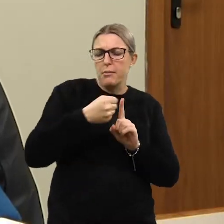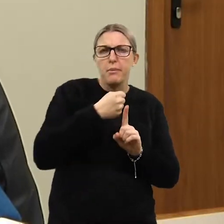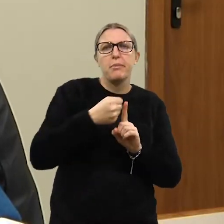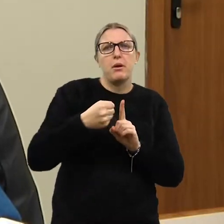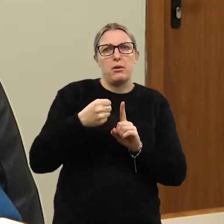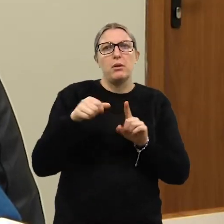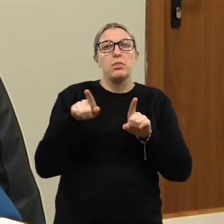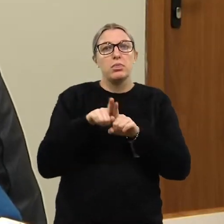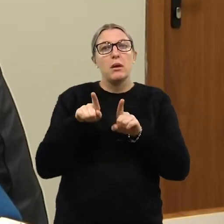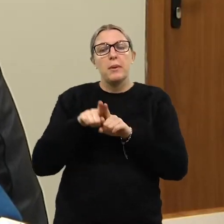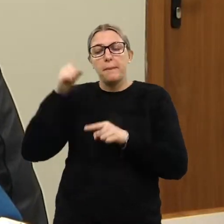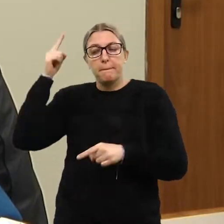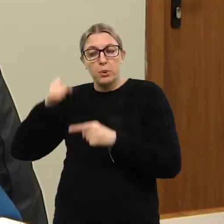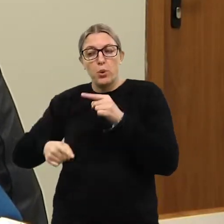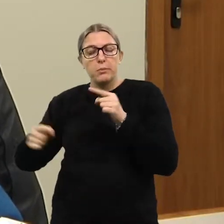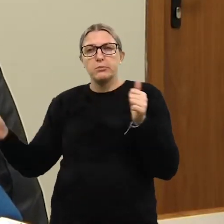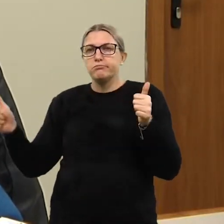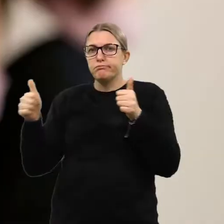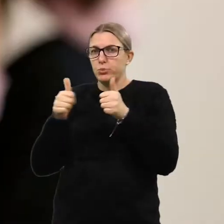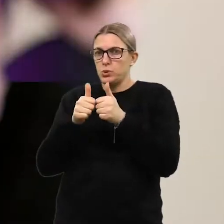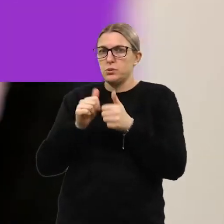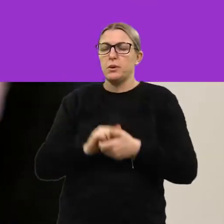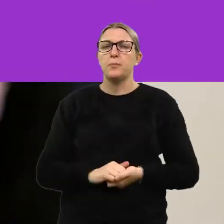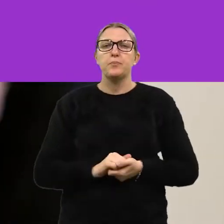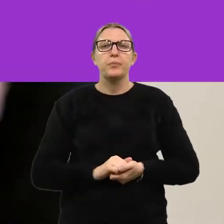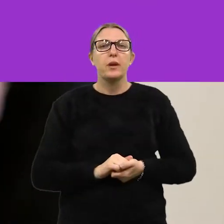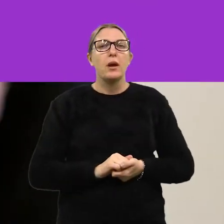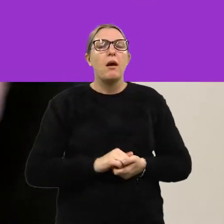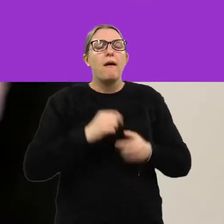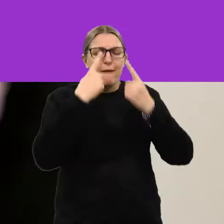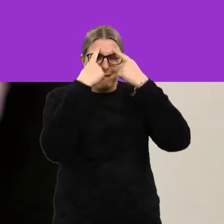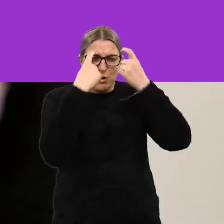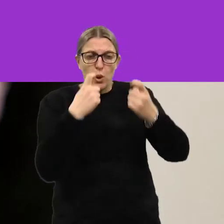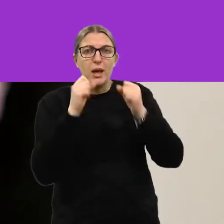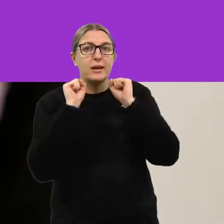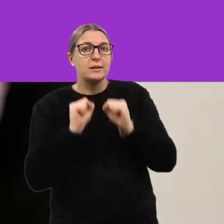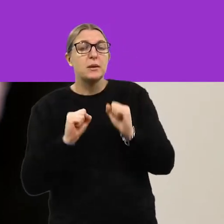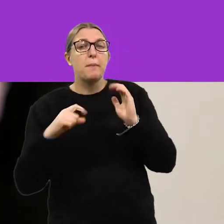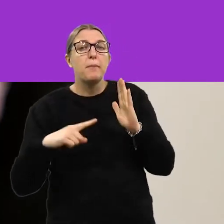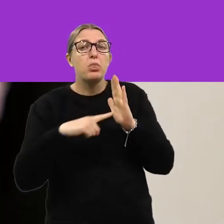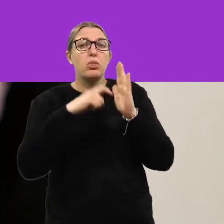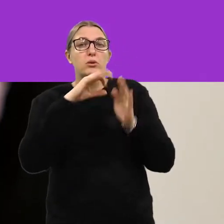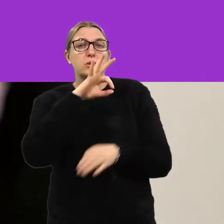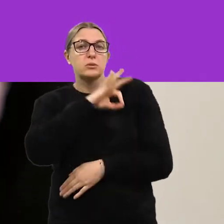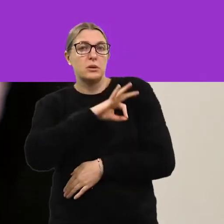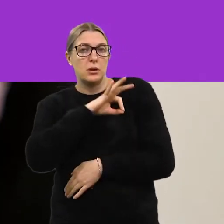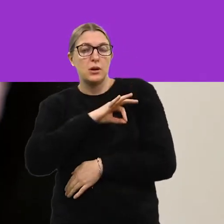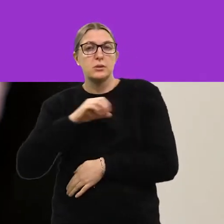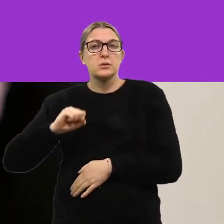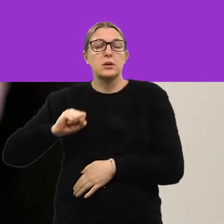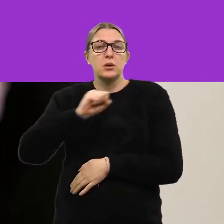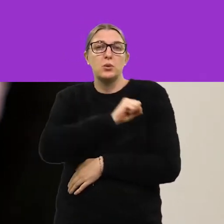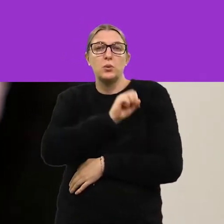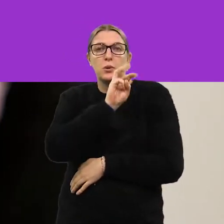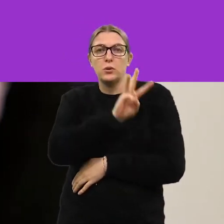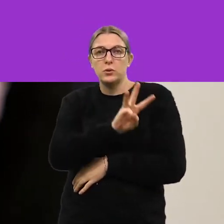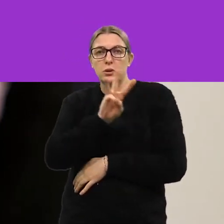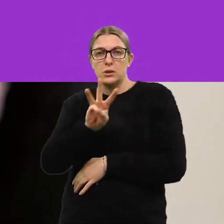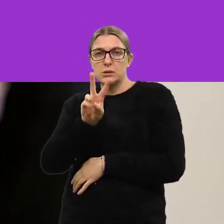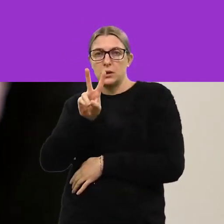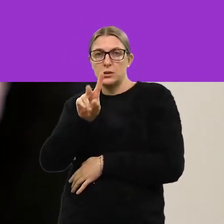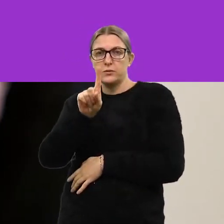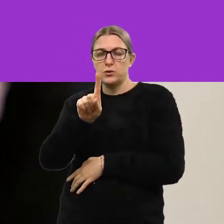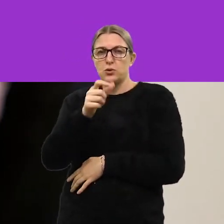agressor de se aproximar dessa mulher. Casos de violência podem ser denunciados na delegacia pelo